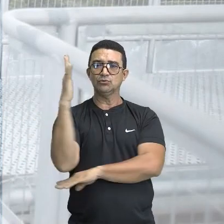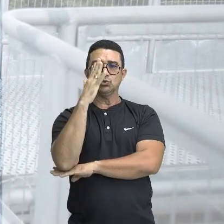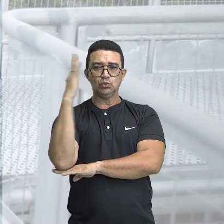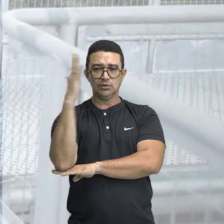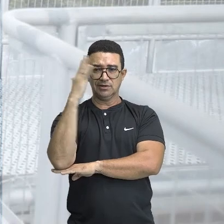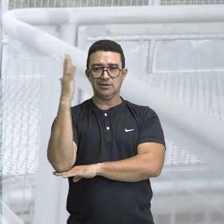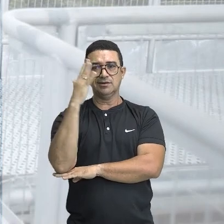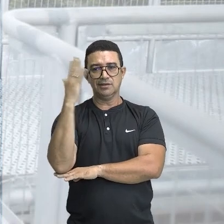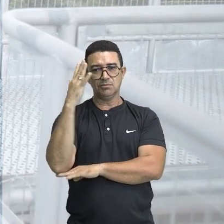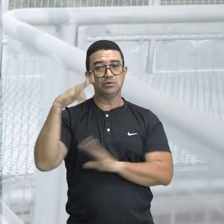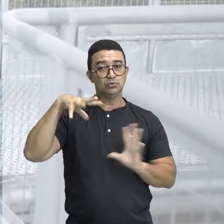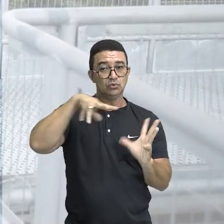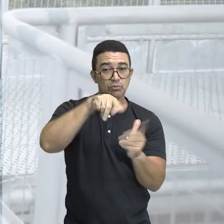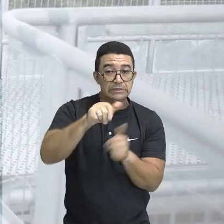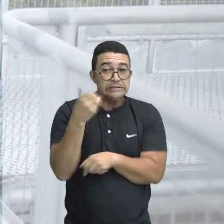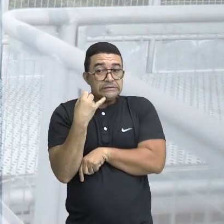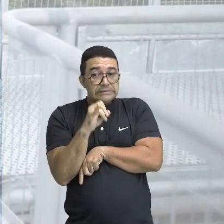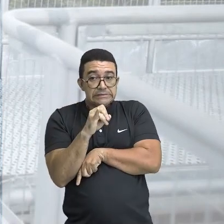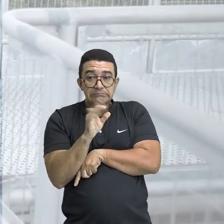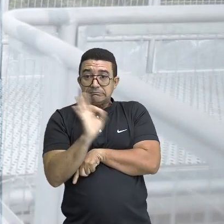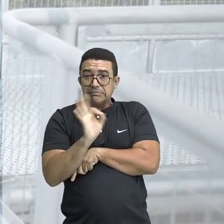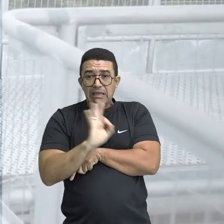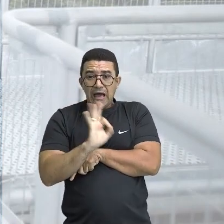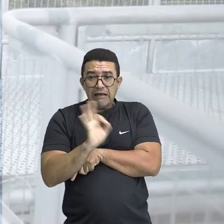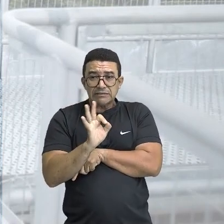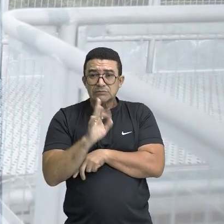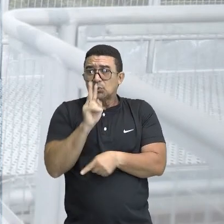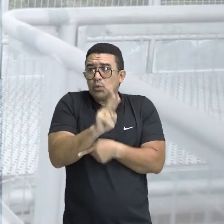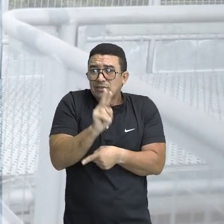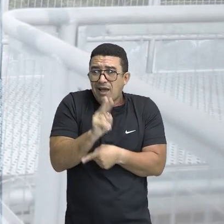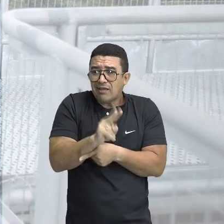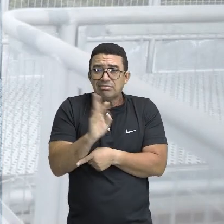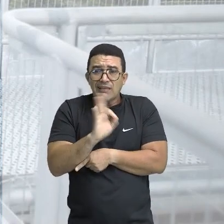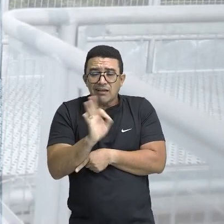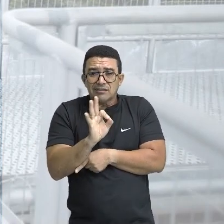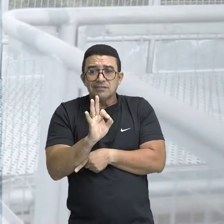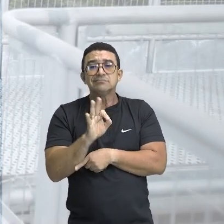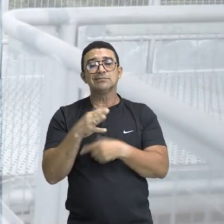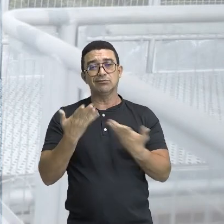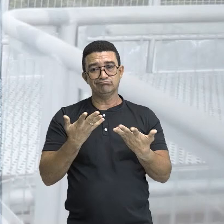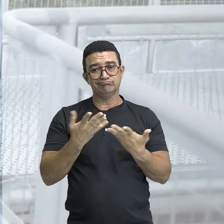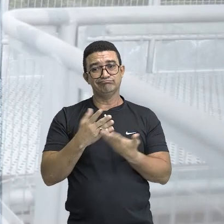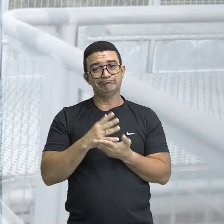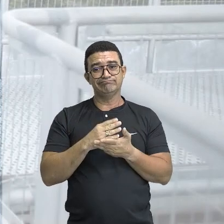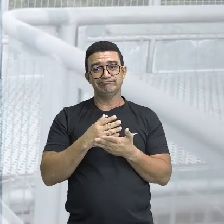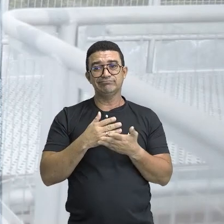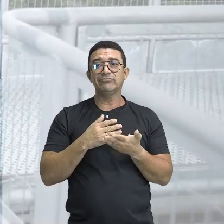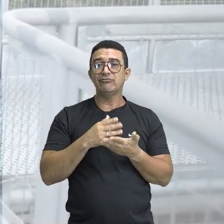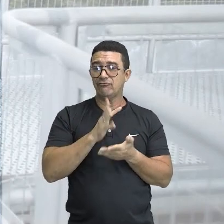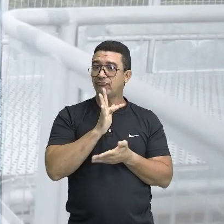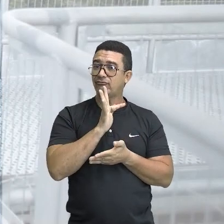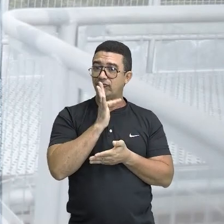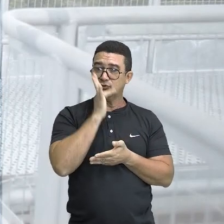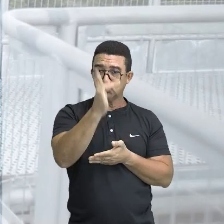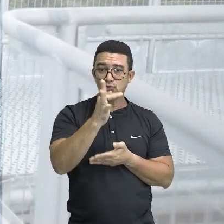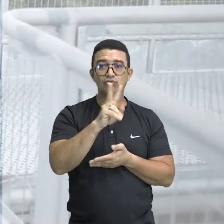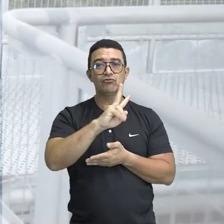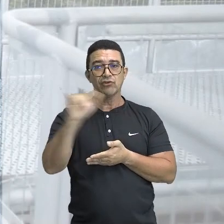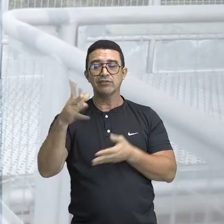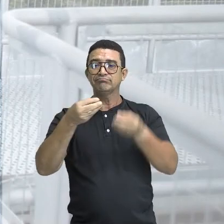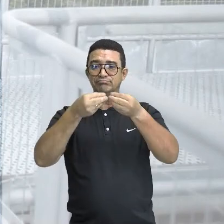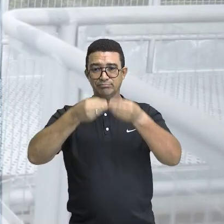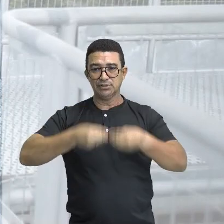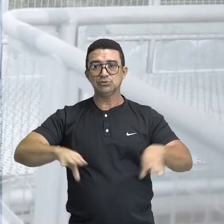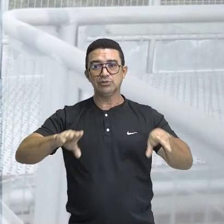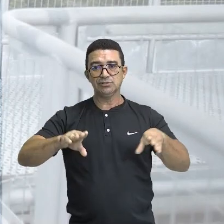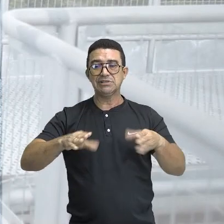não tomar cuidado com toda essa biodiversidade, infelizmente, acaba prejudicando toda essa biodiversidade que a gente